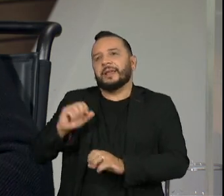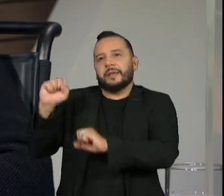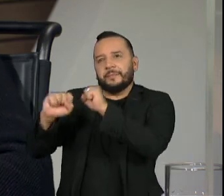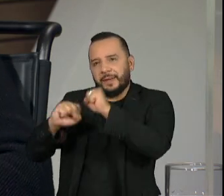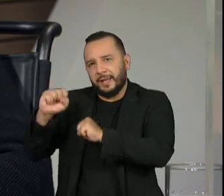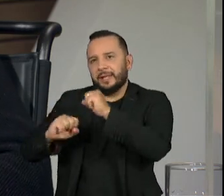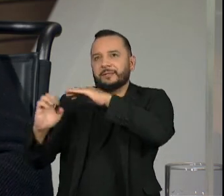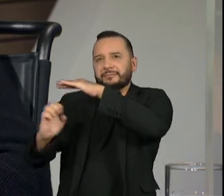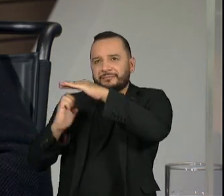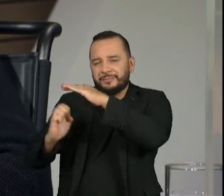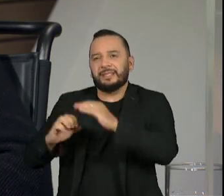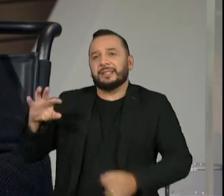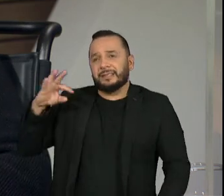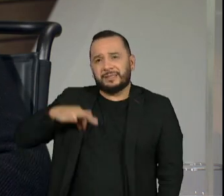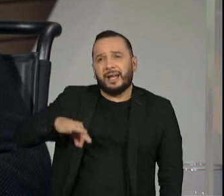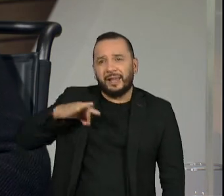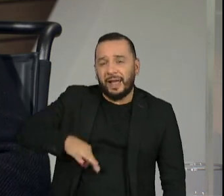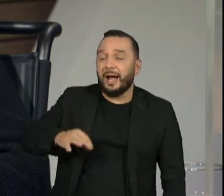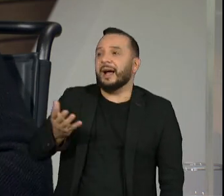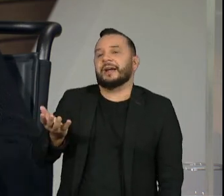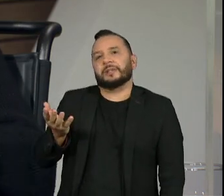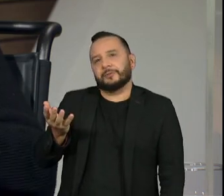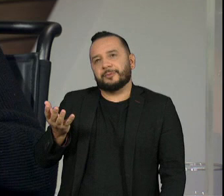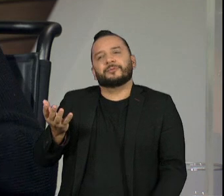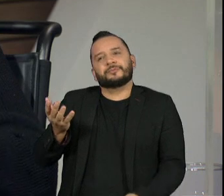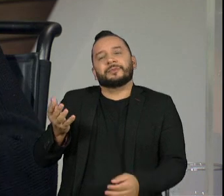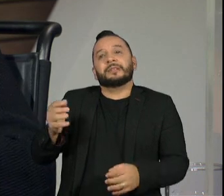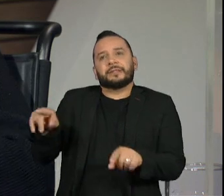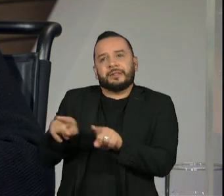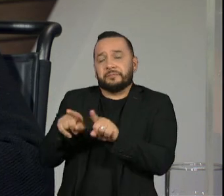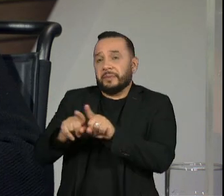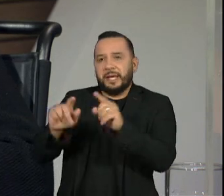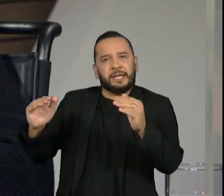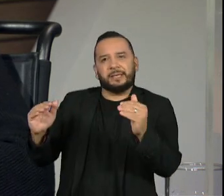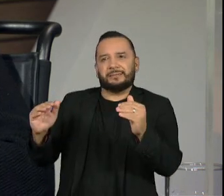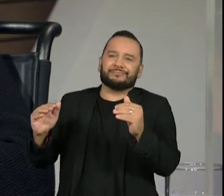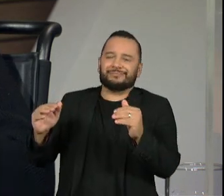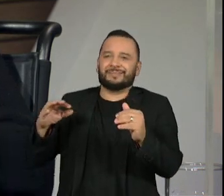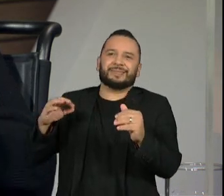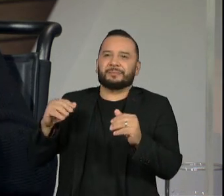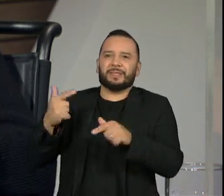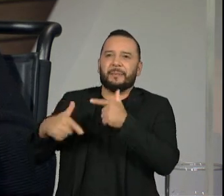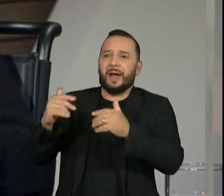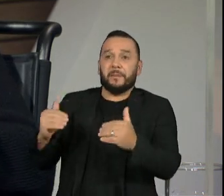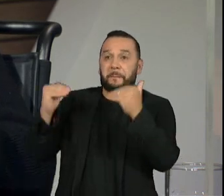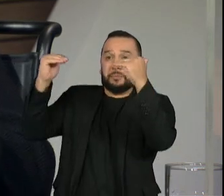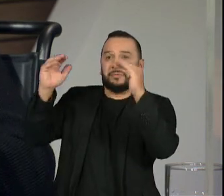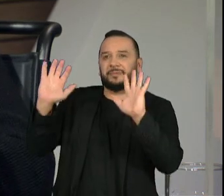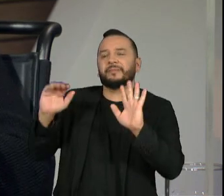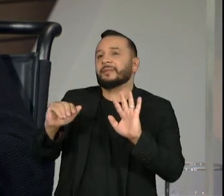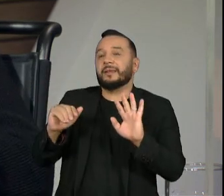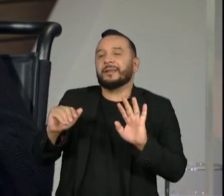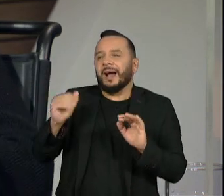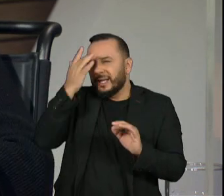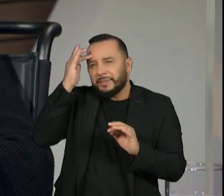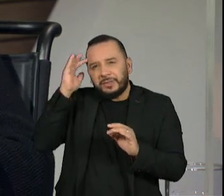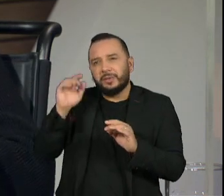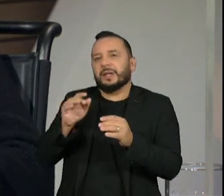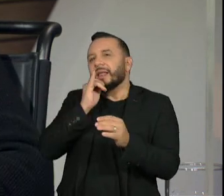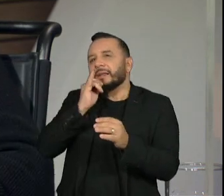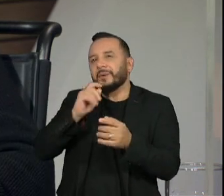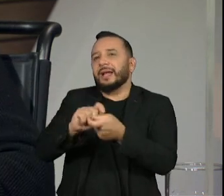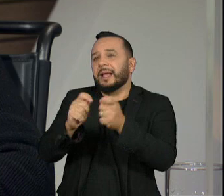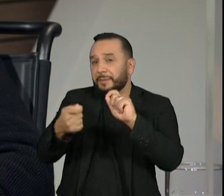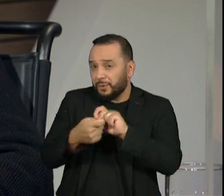bem remunerado, reconhecido, ele é um mundo que foi historicamente construído para ser ocupado exclusivamente por homens